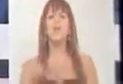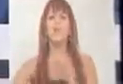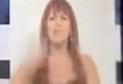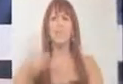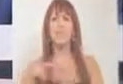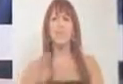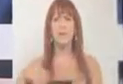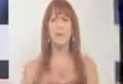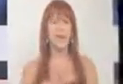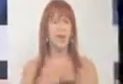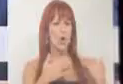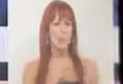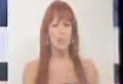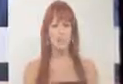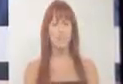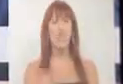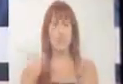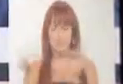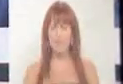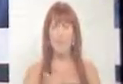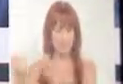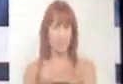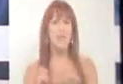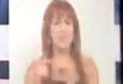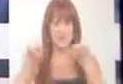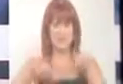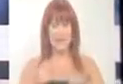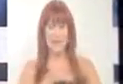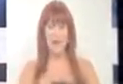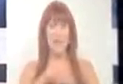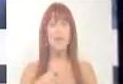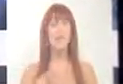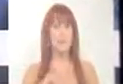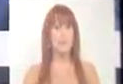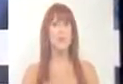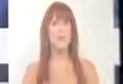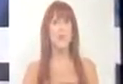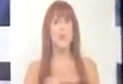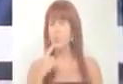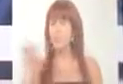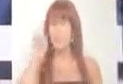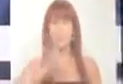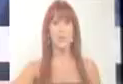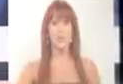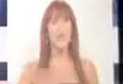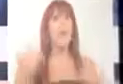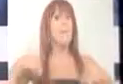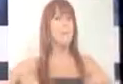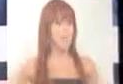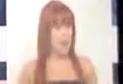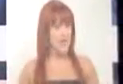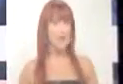regime jurídico das atribuições e competências, estamos-nos a preparar para debater nesta casa essa problemática, que é de suma importância,